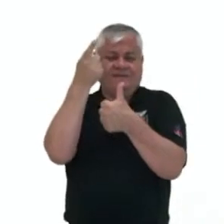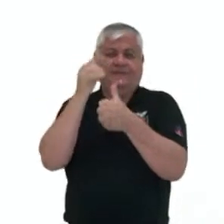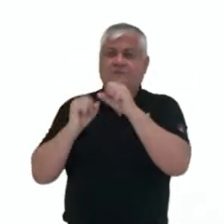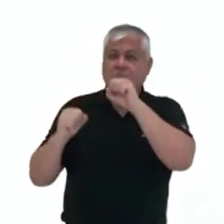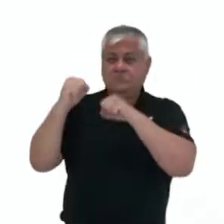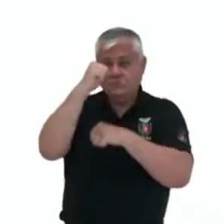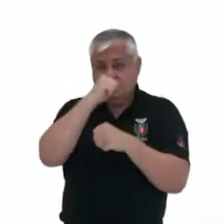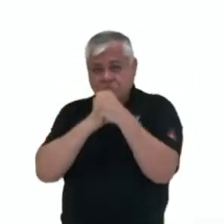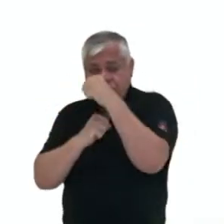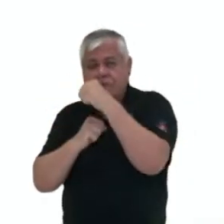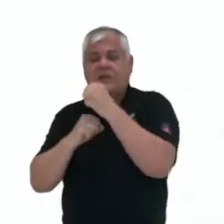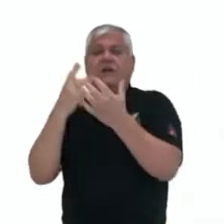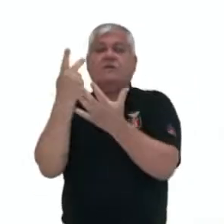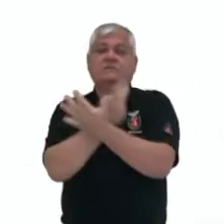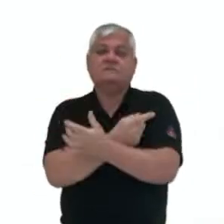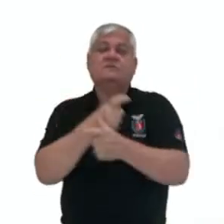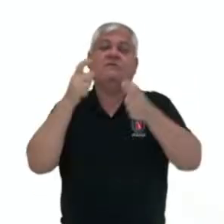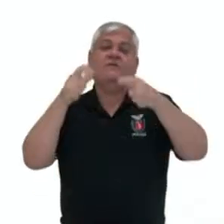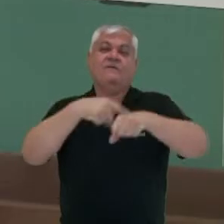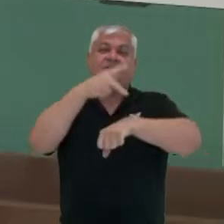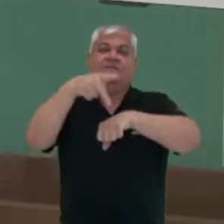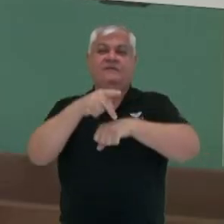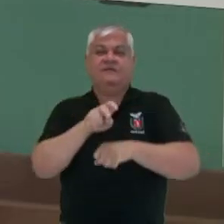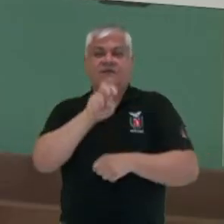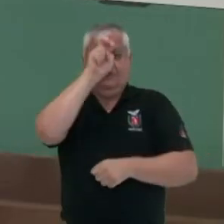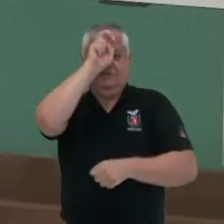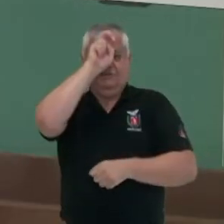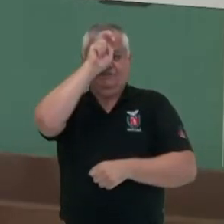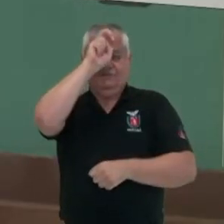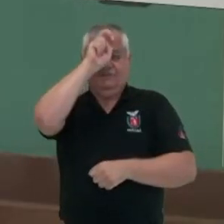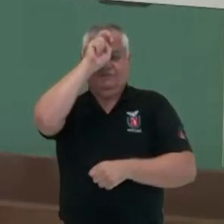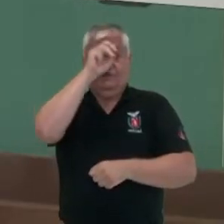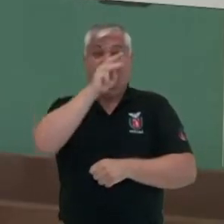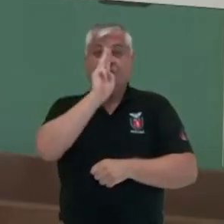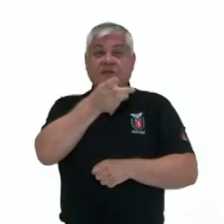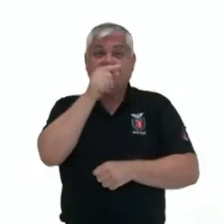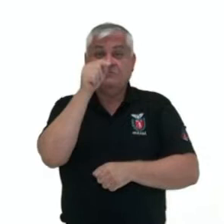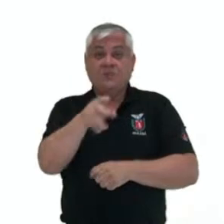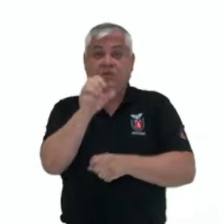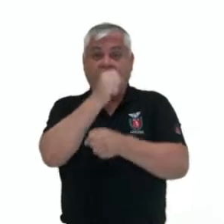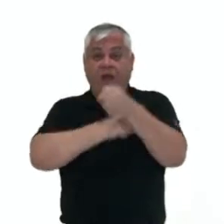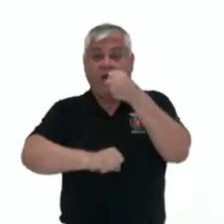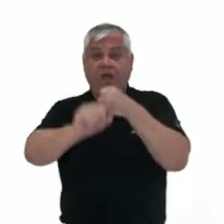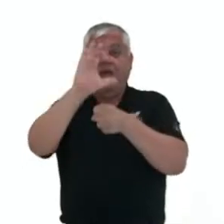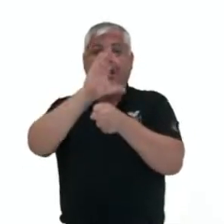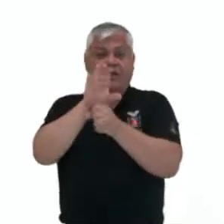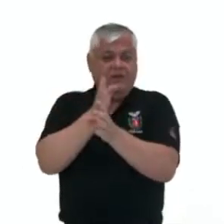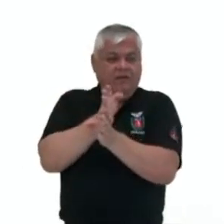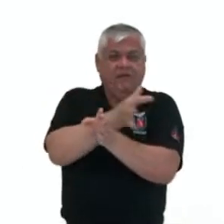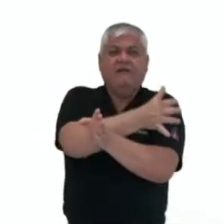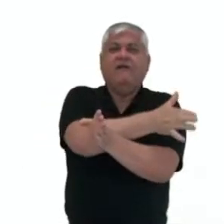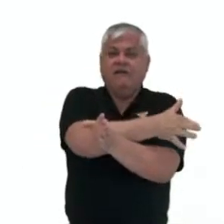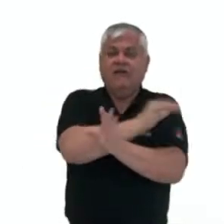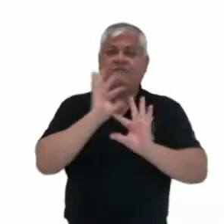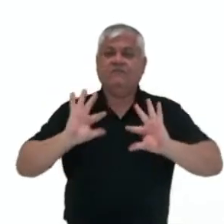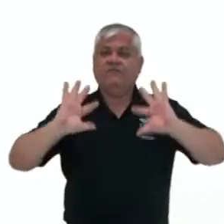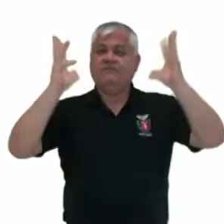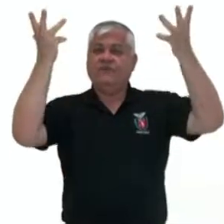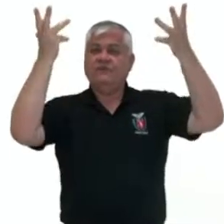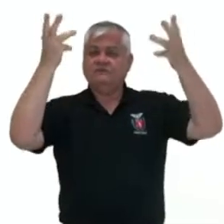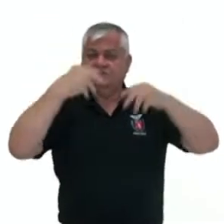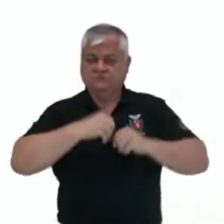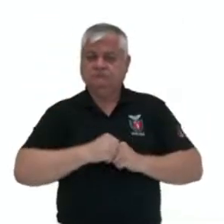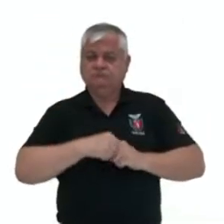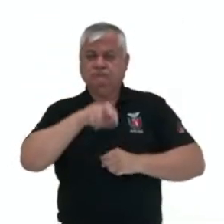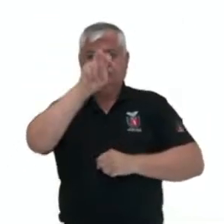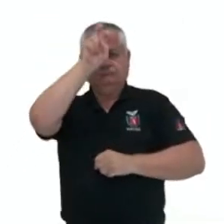pugilismo aconteceu no Egito por volta de 3000 a.C., e o evento fez parte das festividades do rei, então, muito